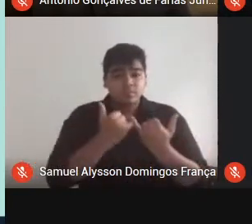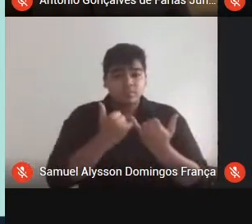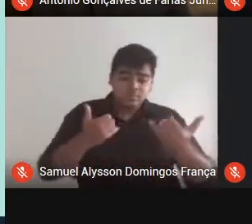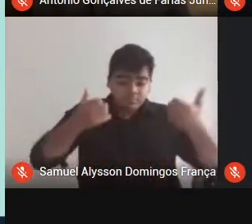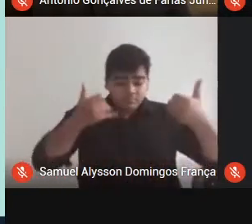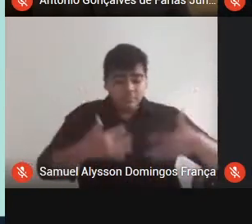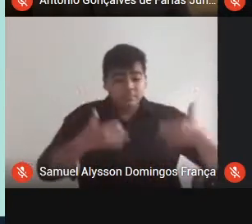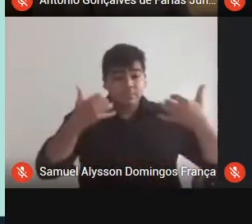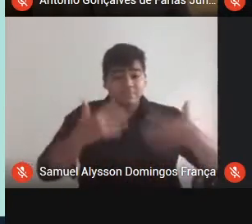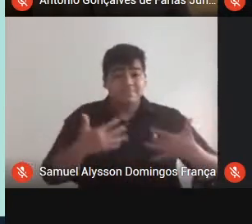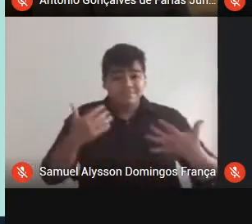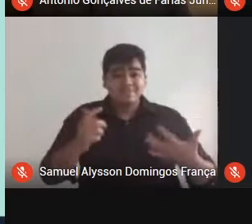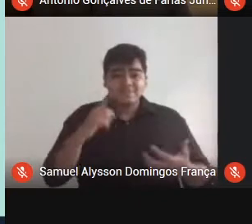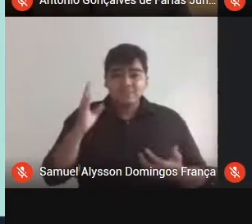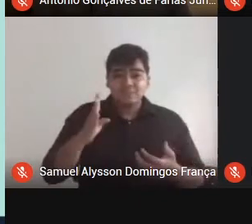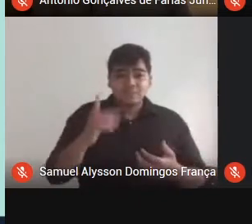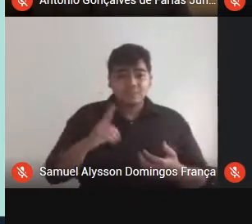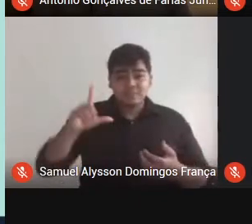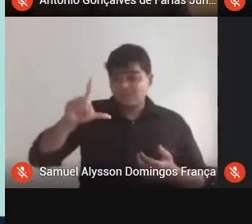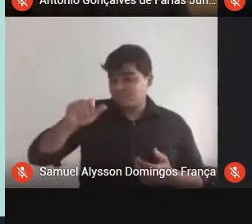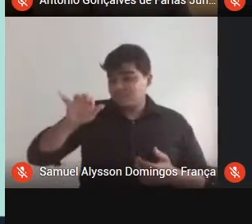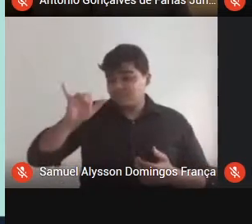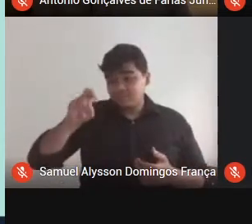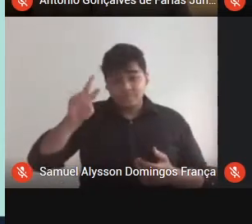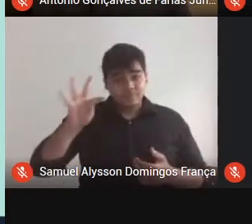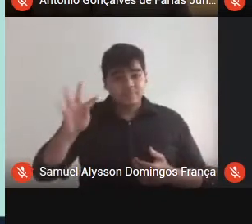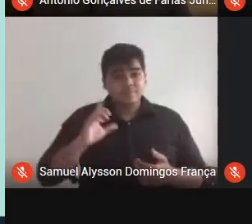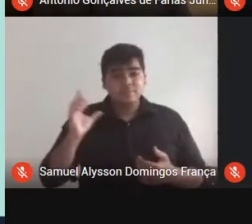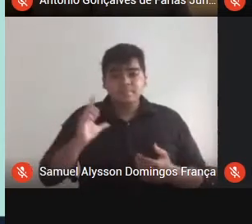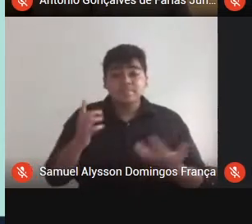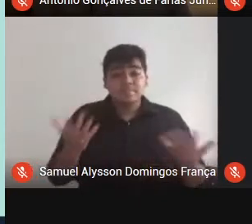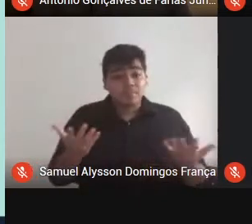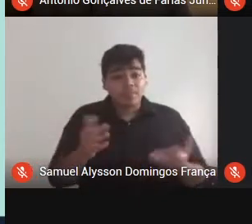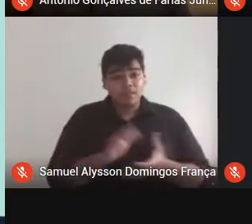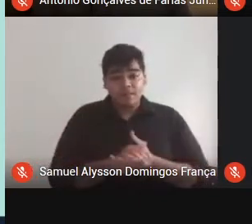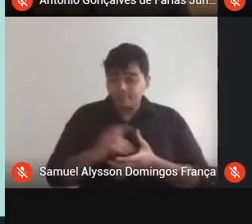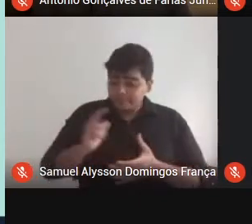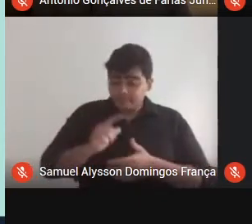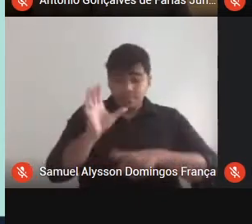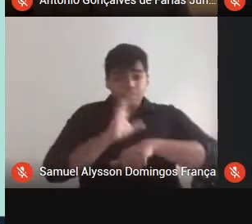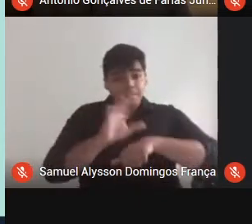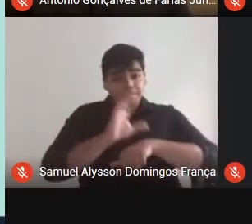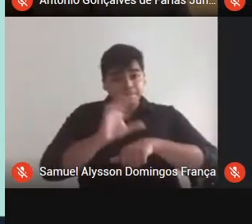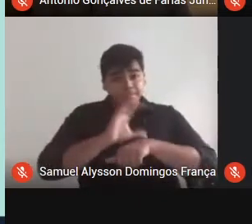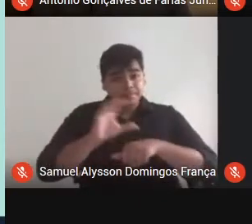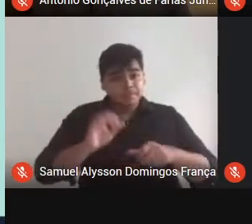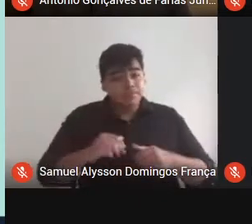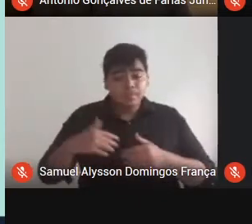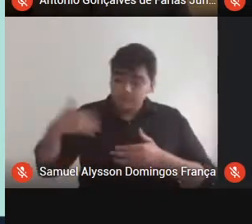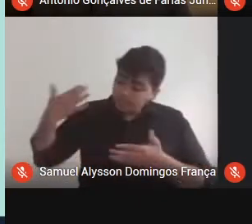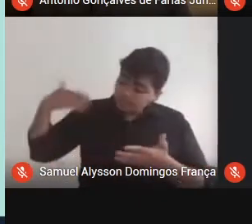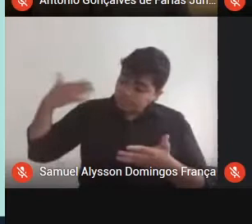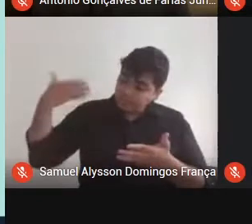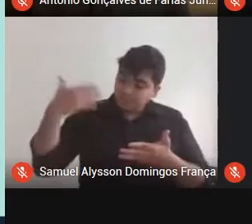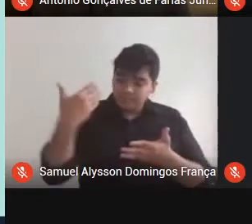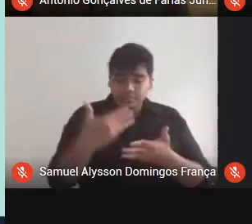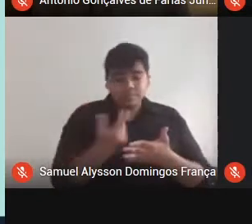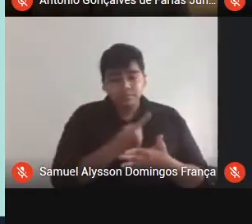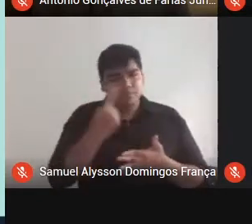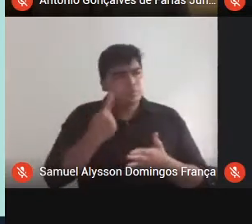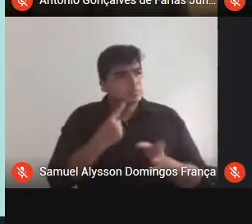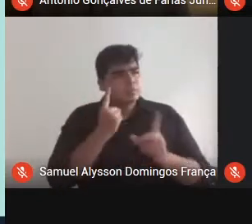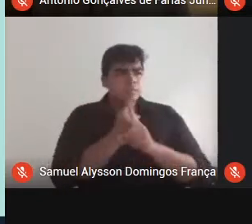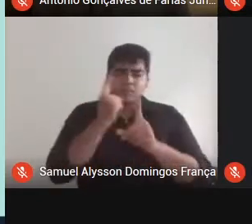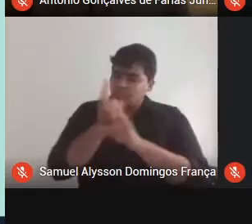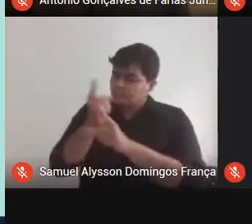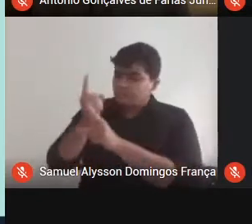eles fazem em tempo real. E aí, ao passar do curso, vamos abrangendo cada vez mais detalhes,